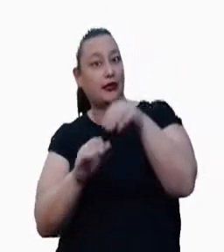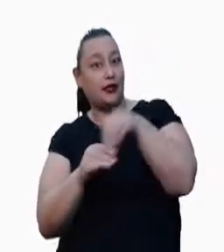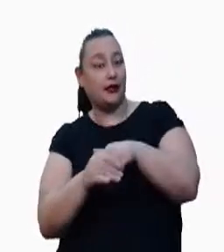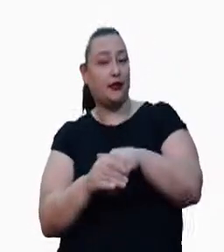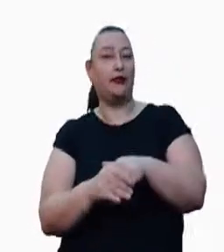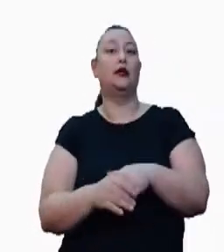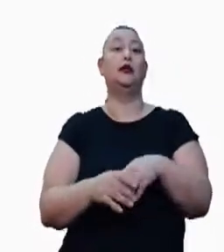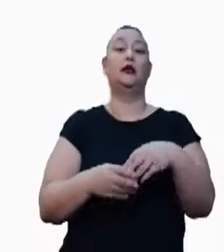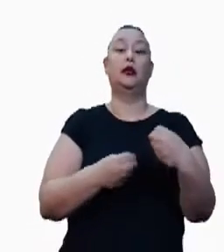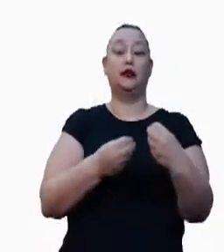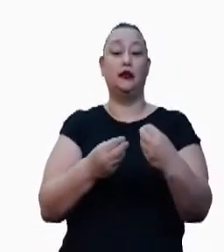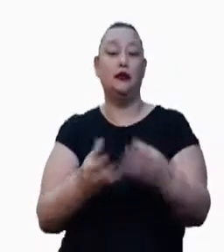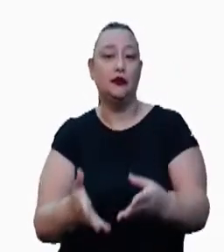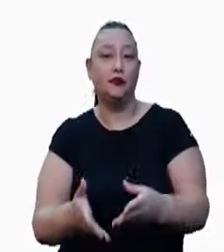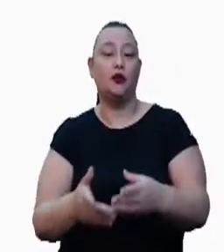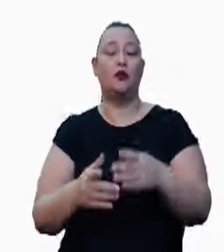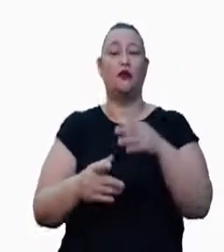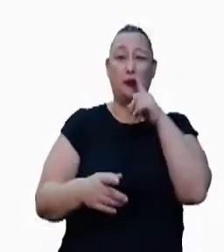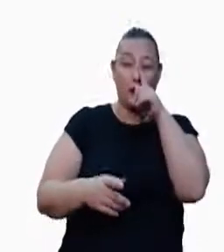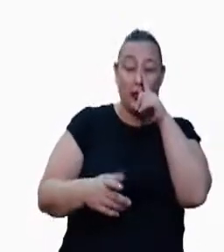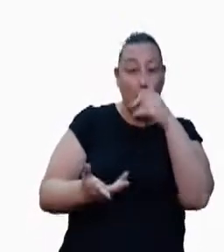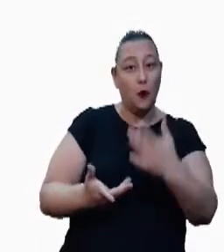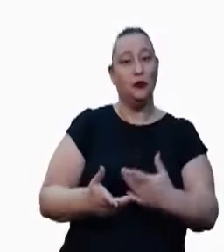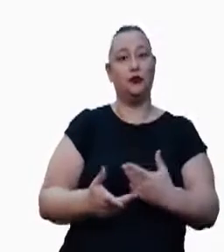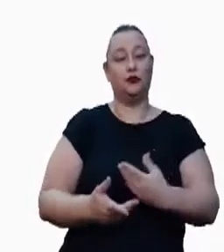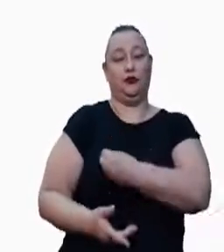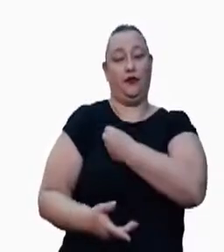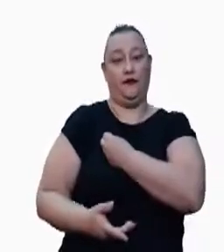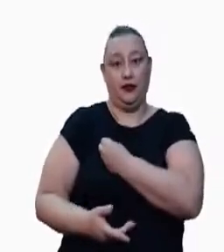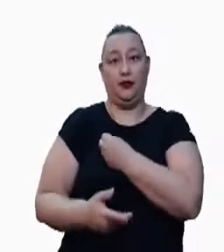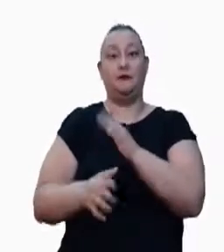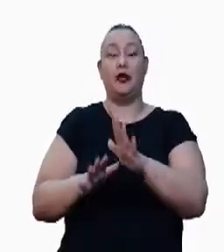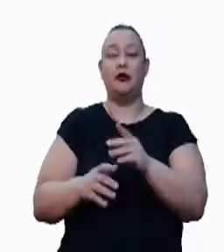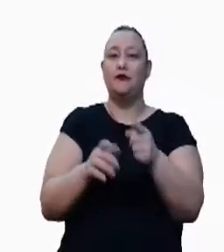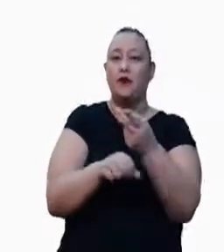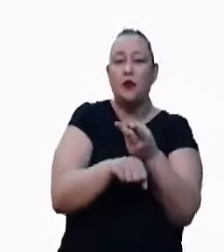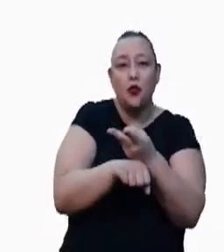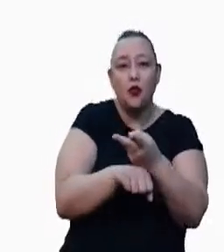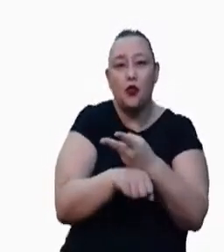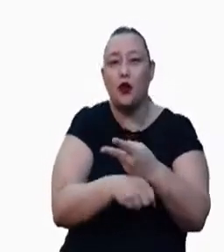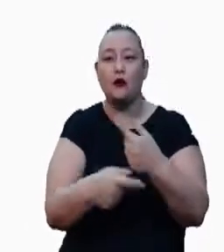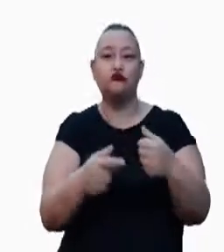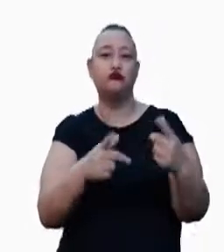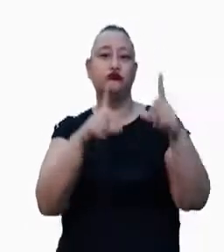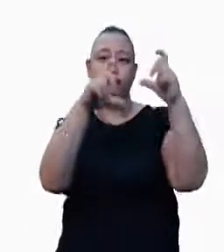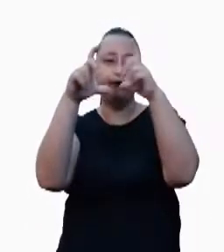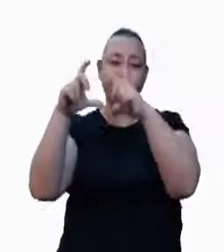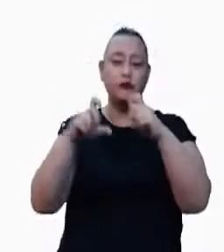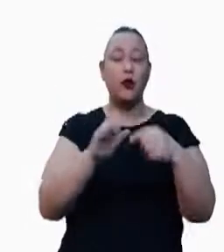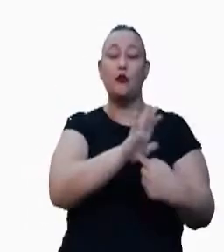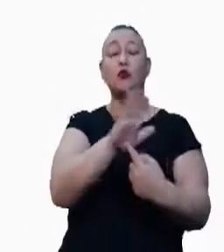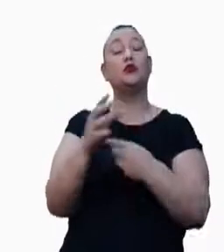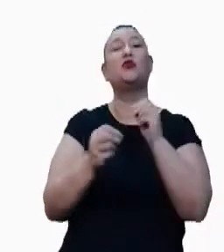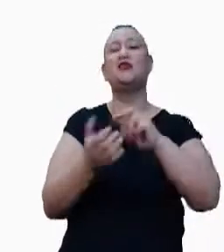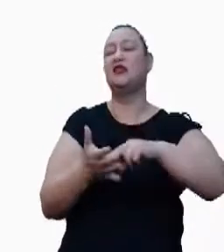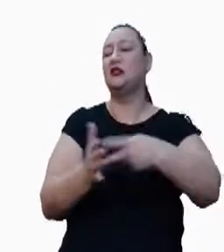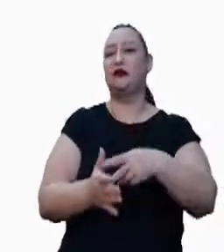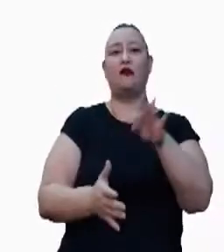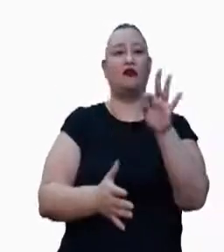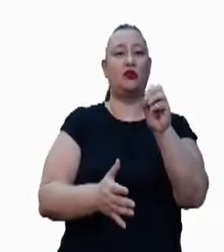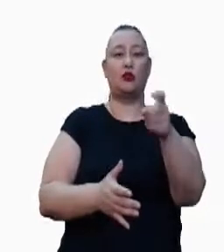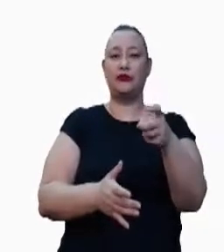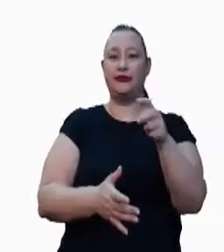danos à saúde de um ser vivo. Aí eu quis procurar para vocês alguma figura, alguma coisa que pudesse demonstrar o que é toxina, o